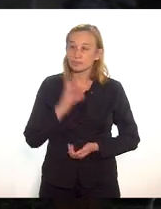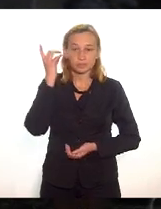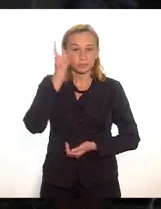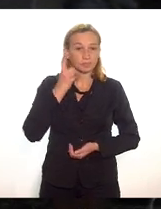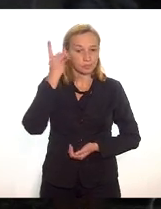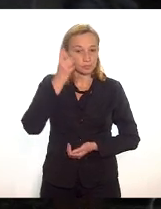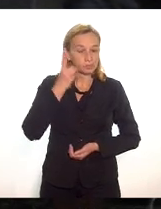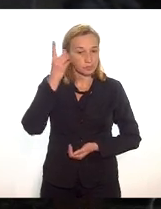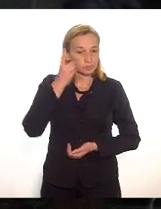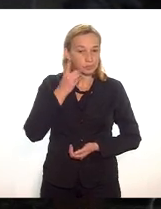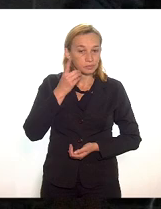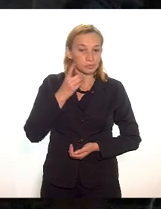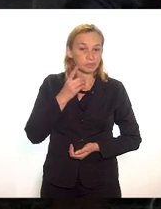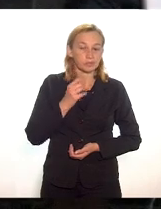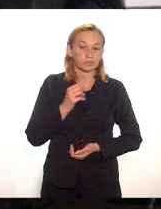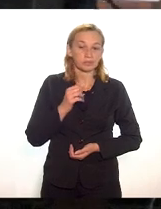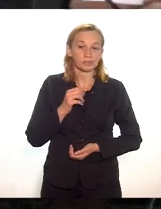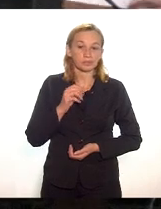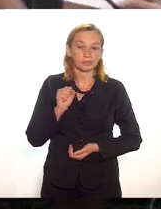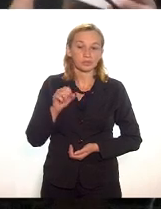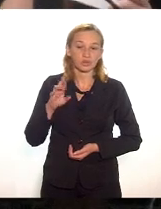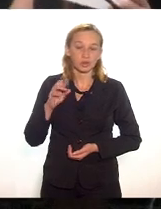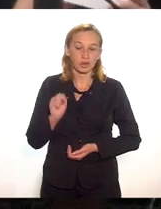Deputado Felipe Soares.